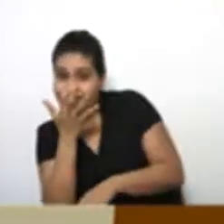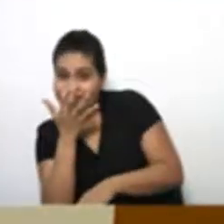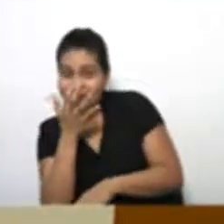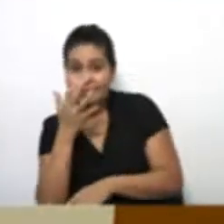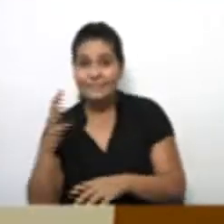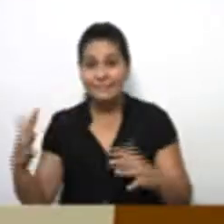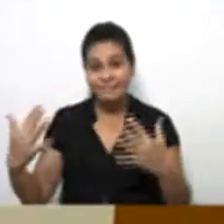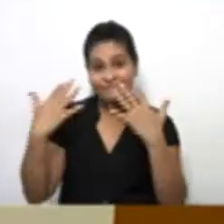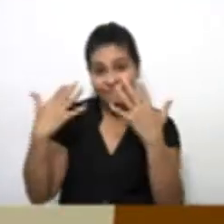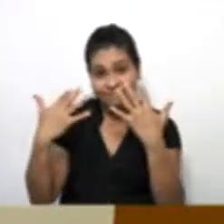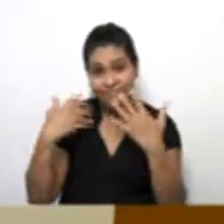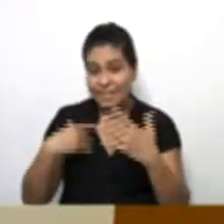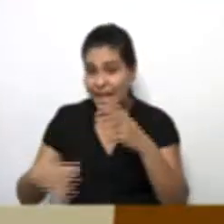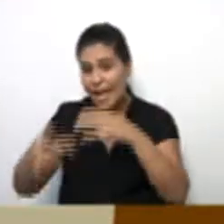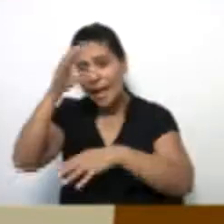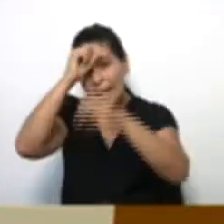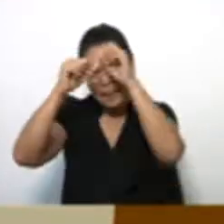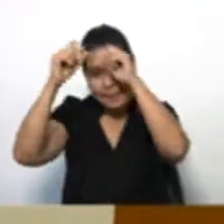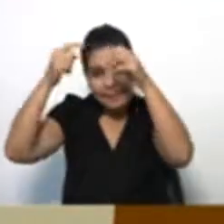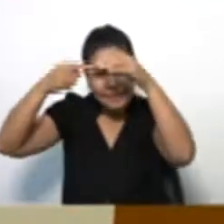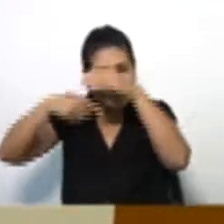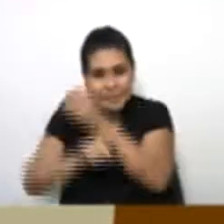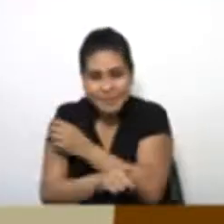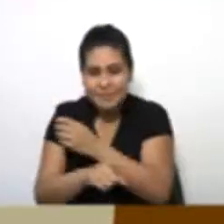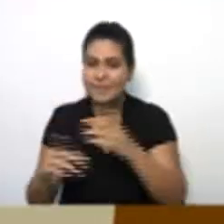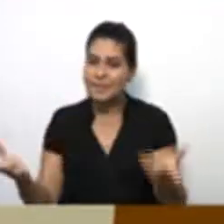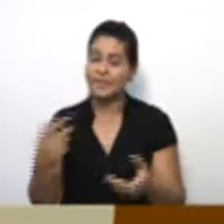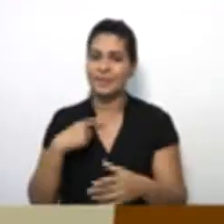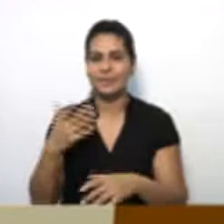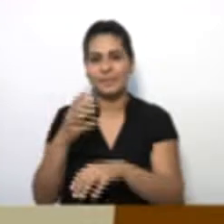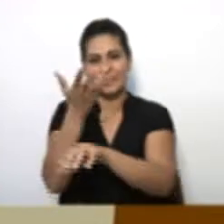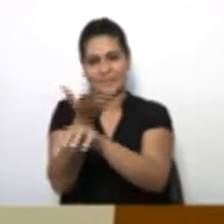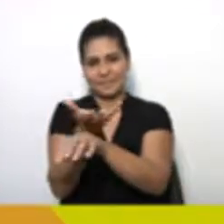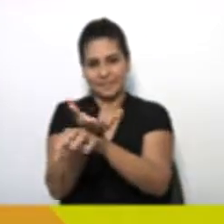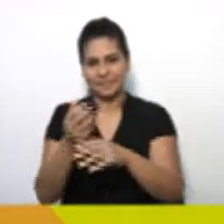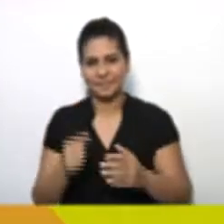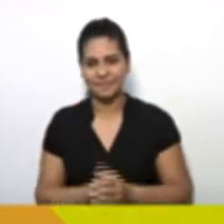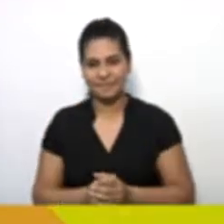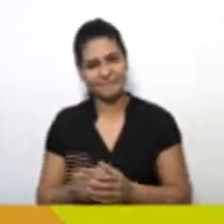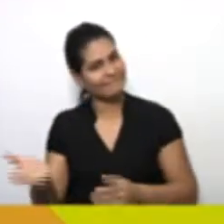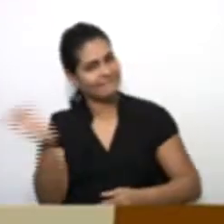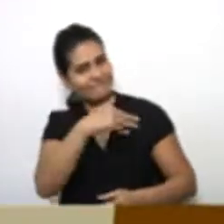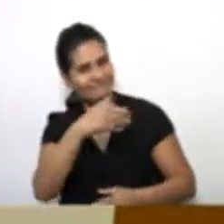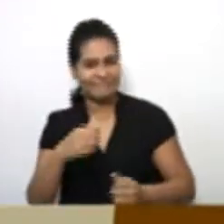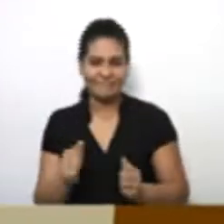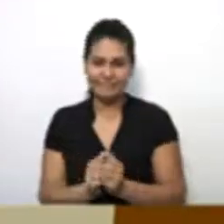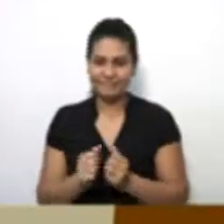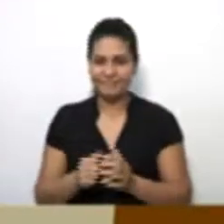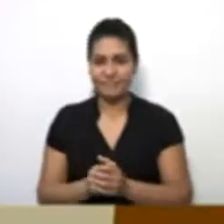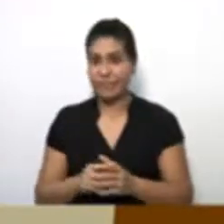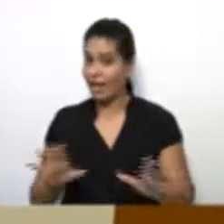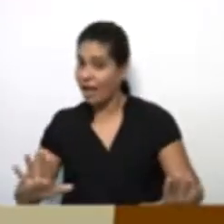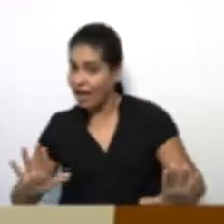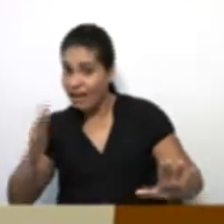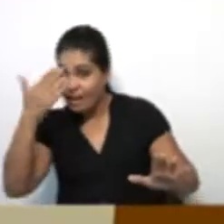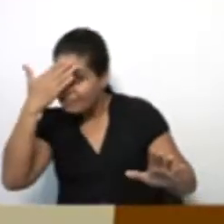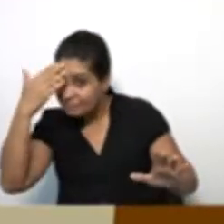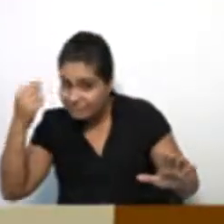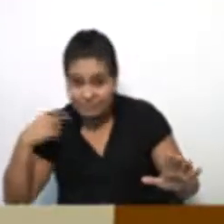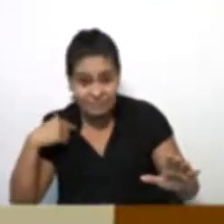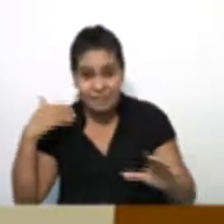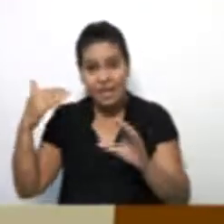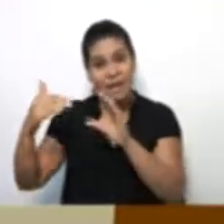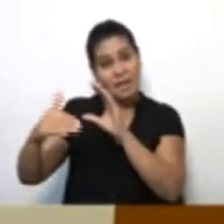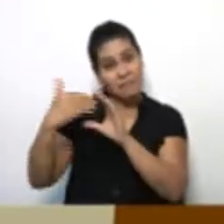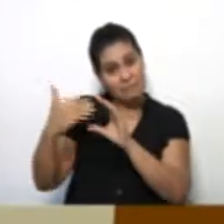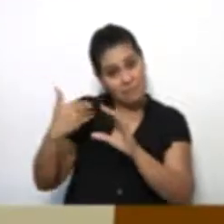muita atenção para enriquecer ainda mais o seu aprendizado com mais essa disciplina. Vamos lá? Ah, e não se esqueçam de mandar